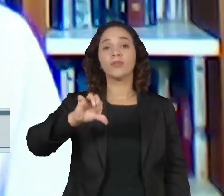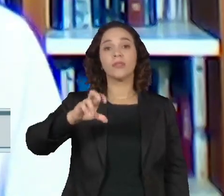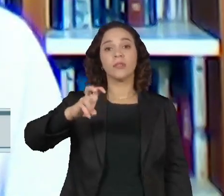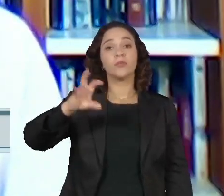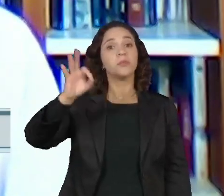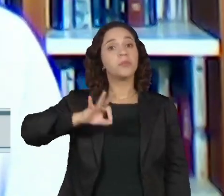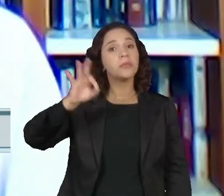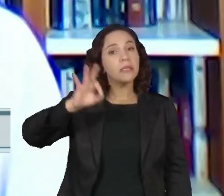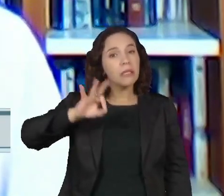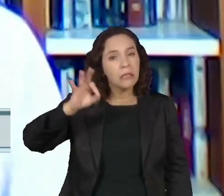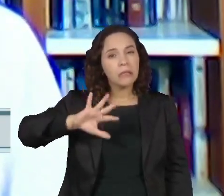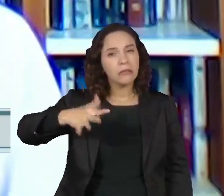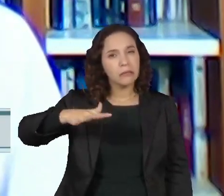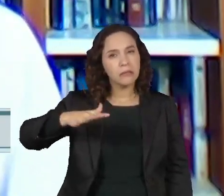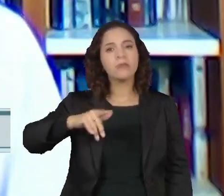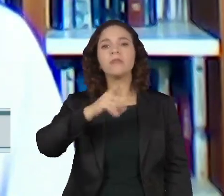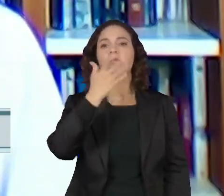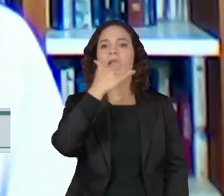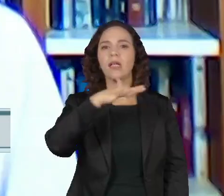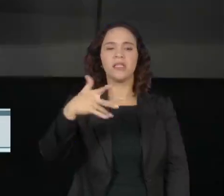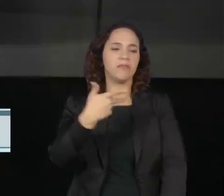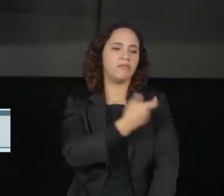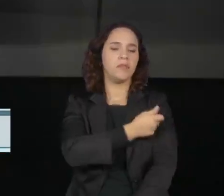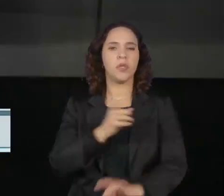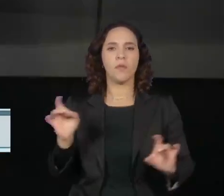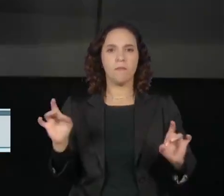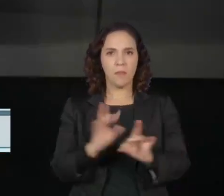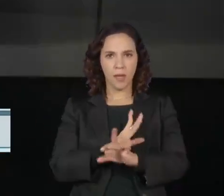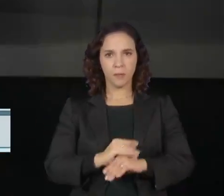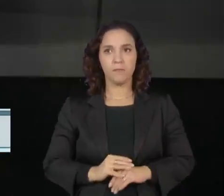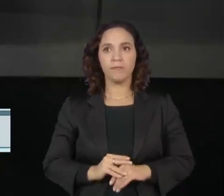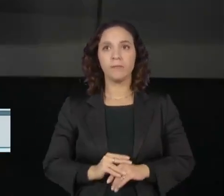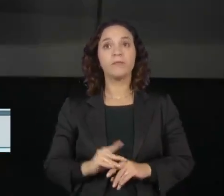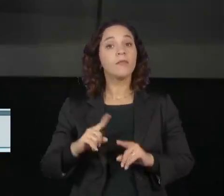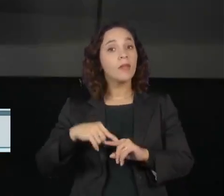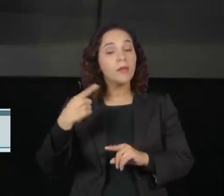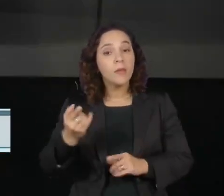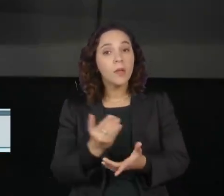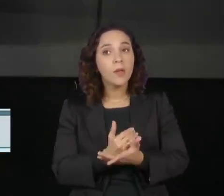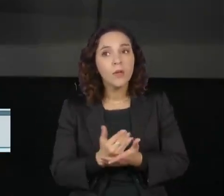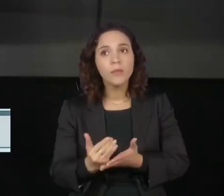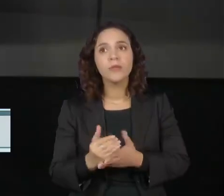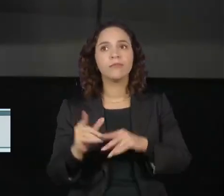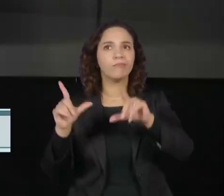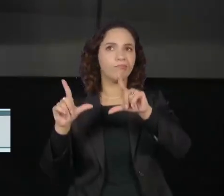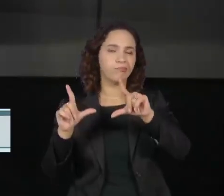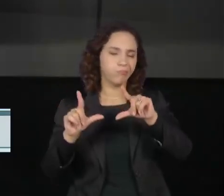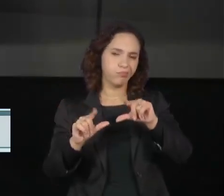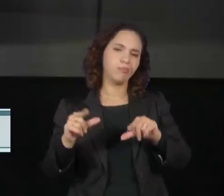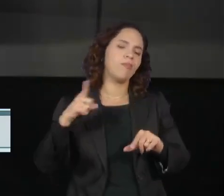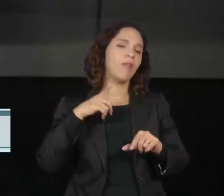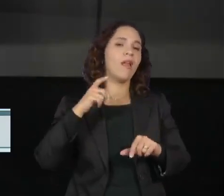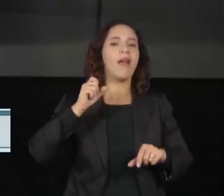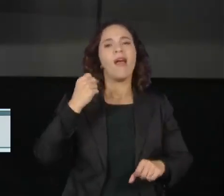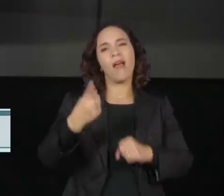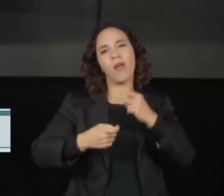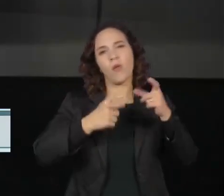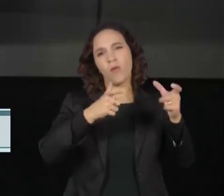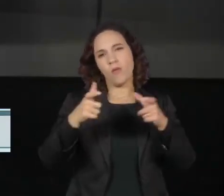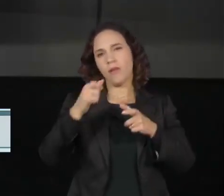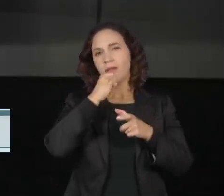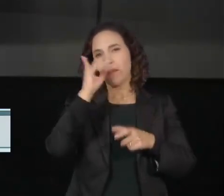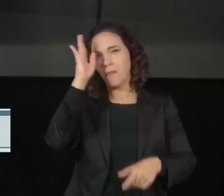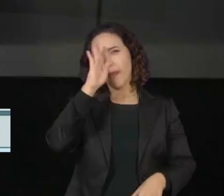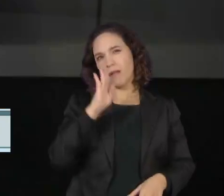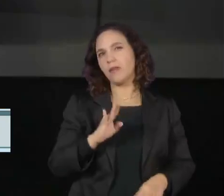das crianças vacinadas com todas as vacinas. Aí a gente começou a ter, lógico que tem alguns locais, se você pegar o